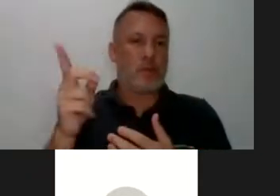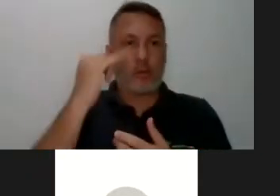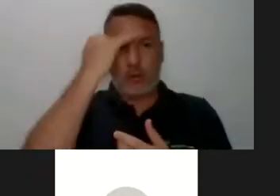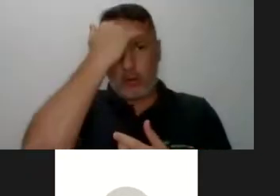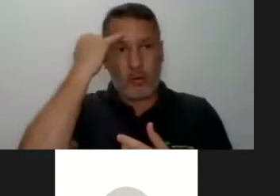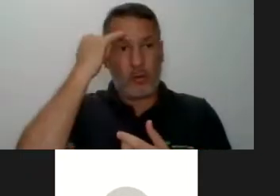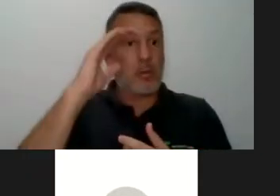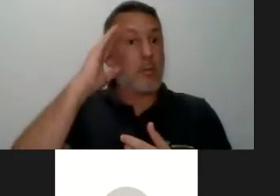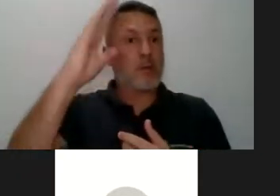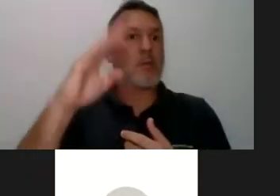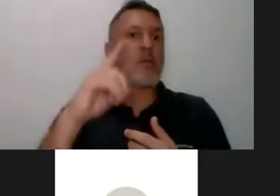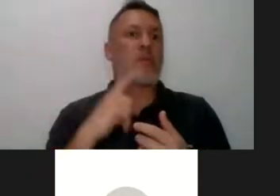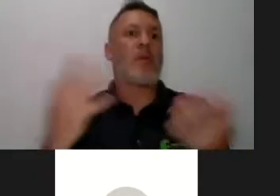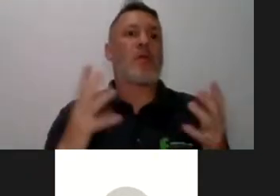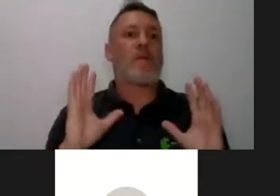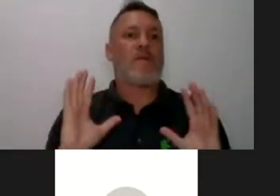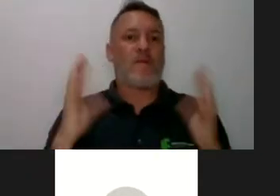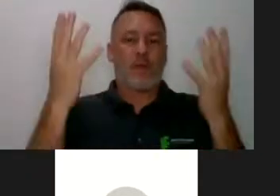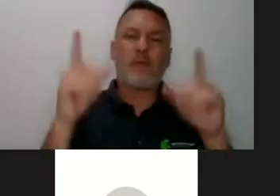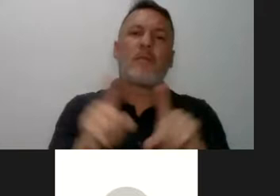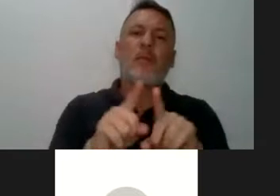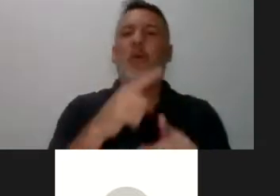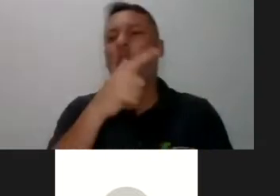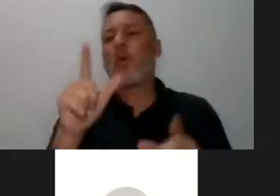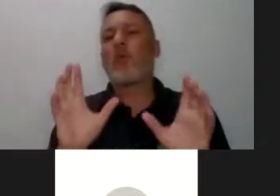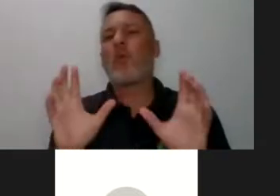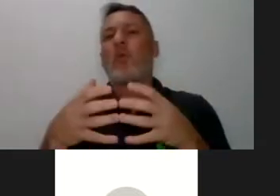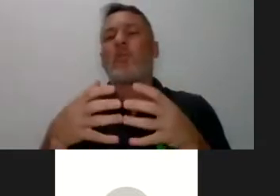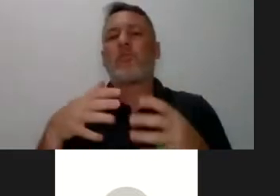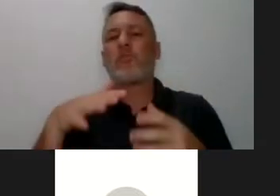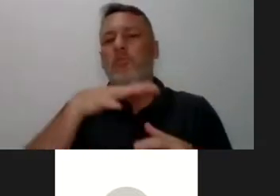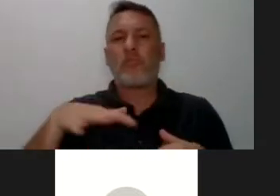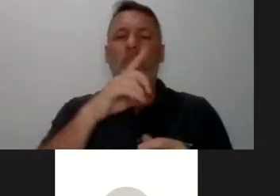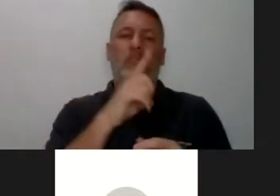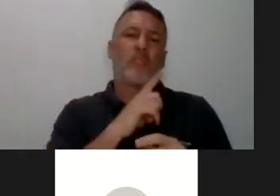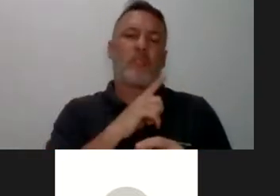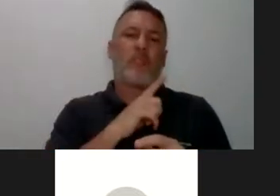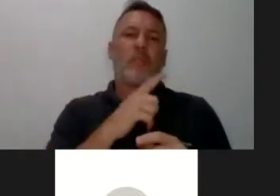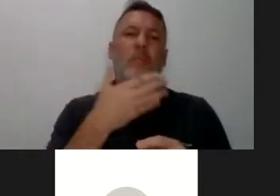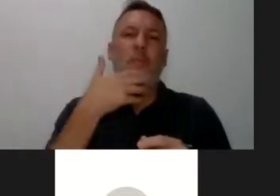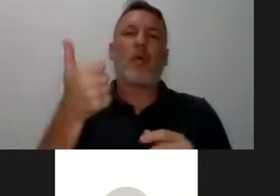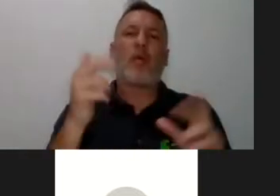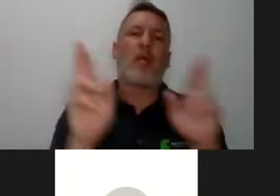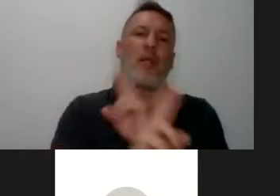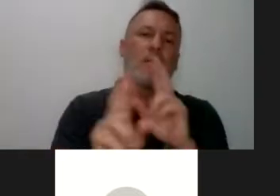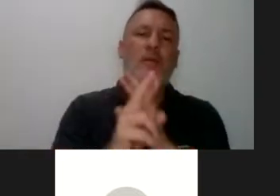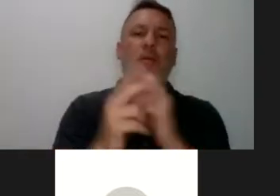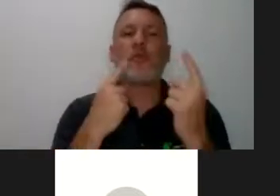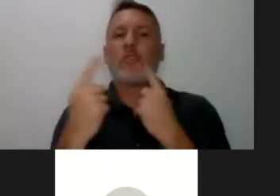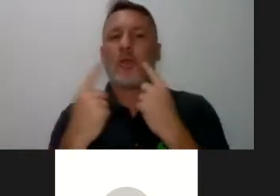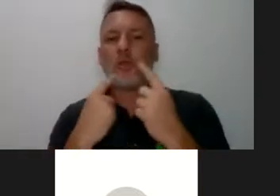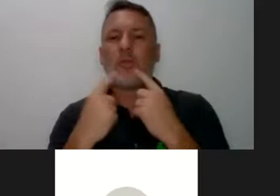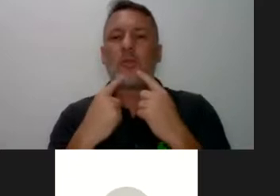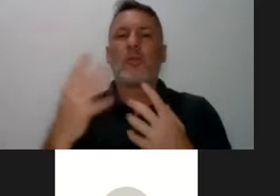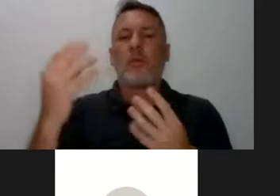e outros que fazem com que a nossa comunidade se encontre e melhore, né, nas suas relações, nos seus diálogos. Então,